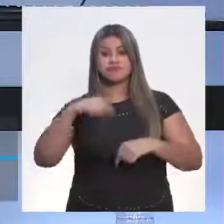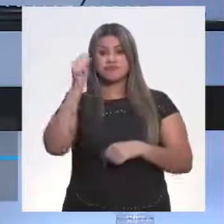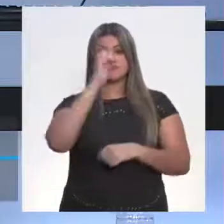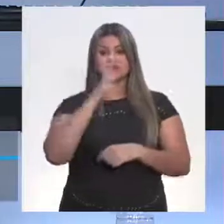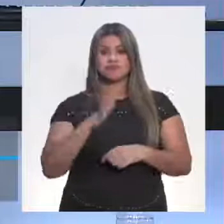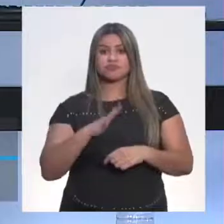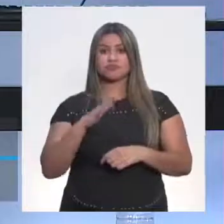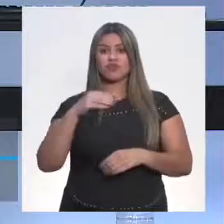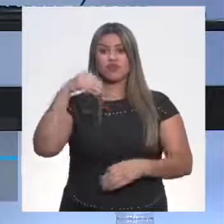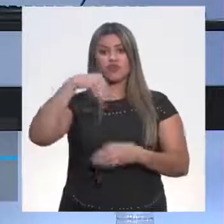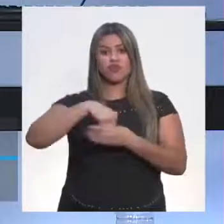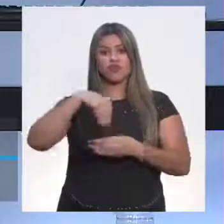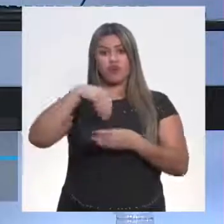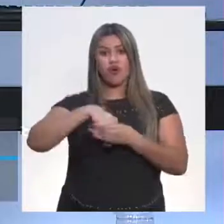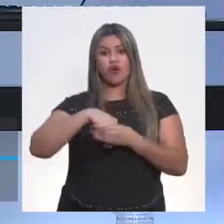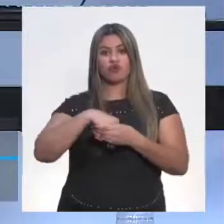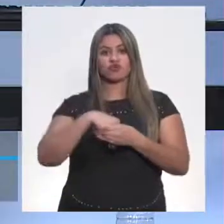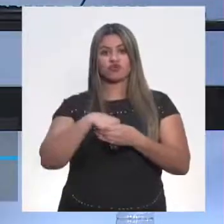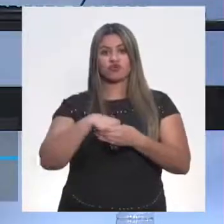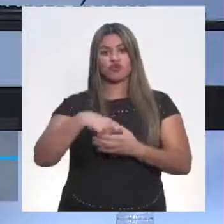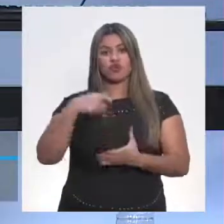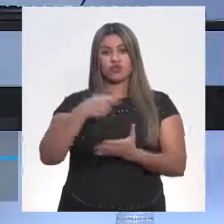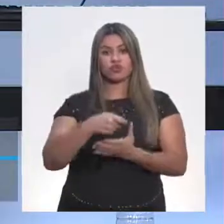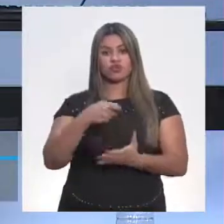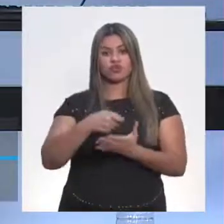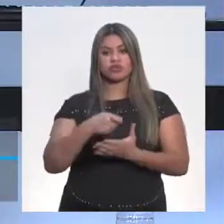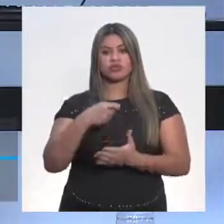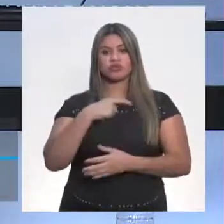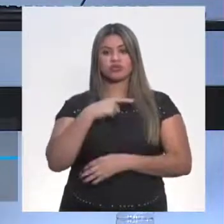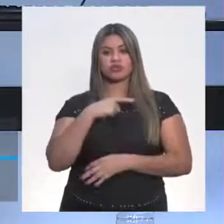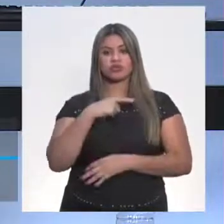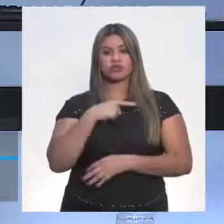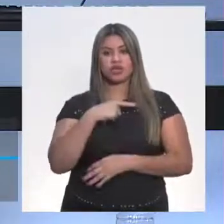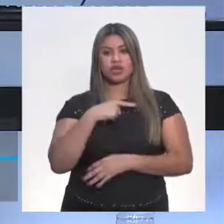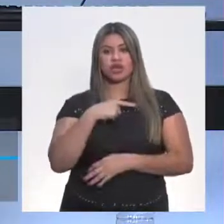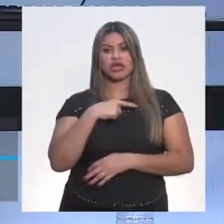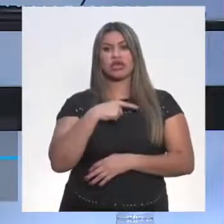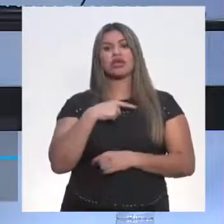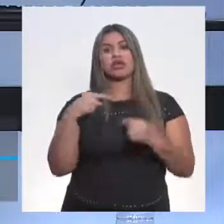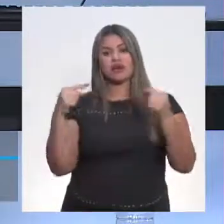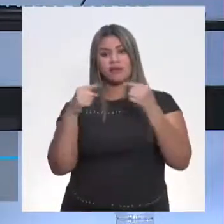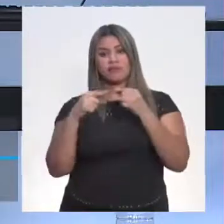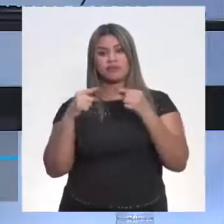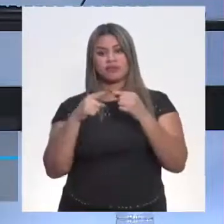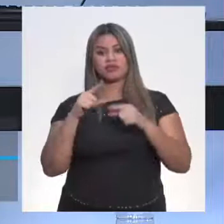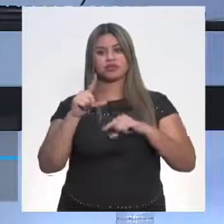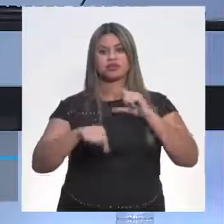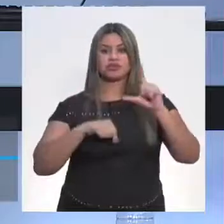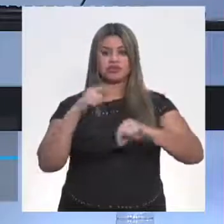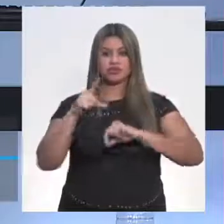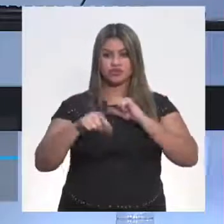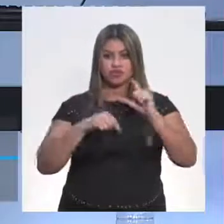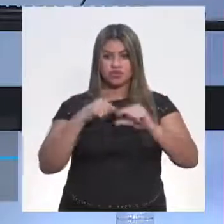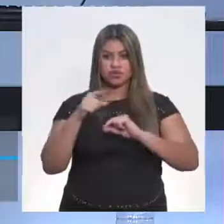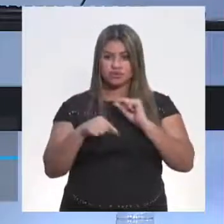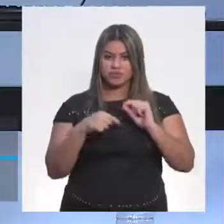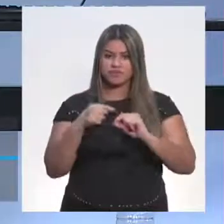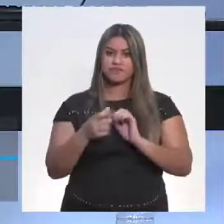está atrelado né a eleger representantes porque nós temos uma democracia representativa